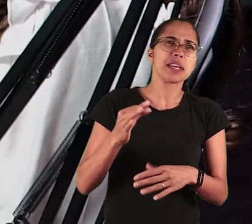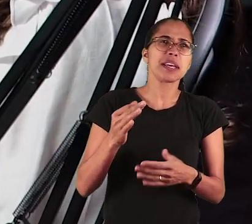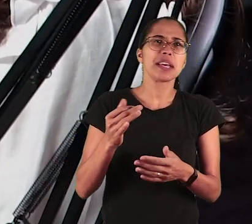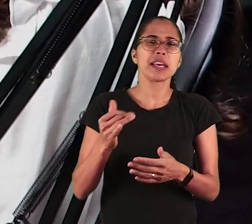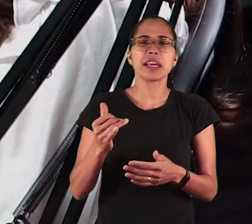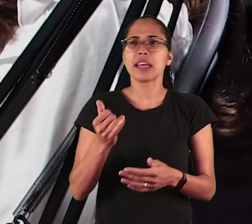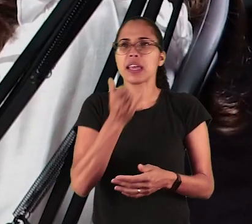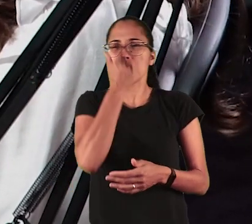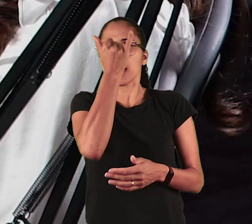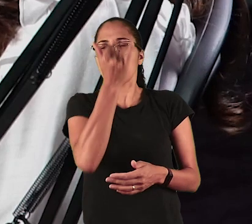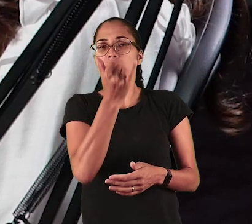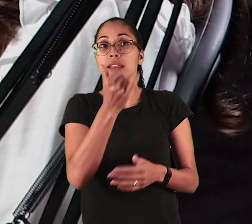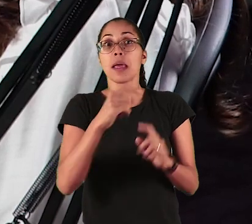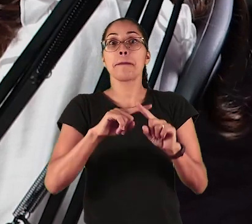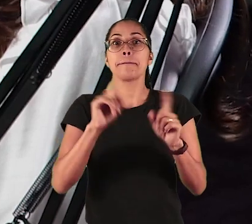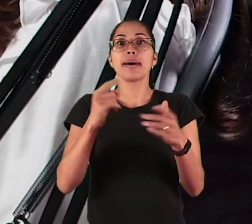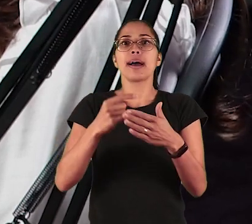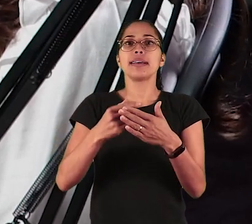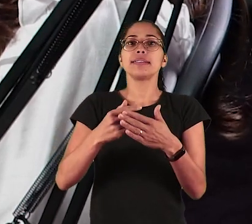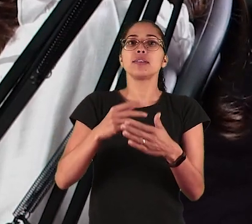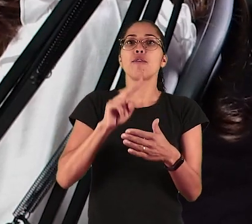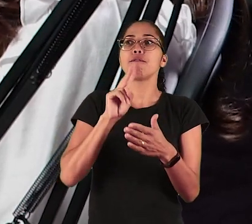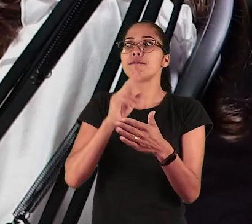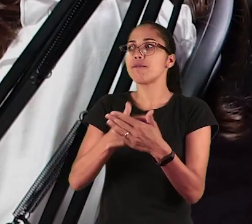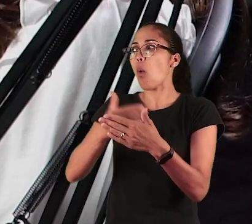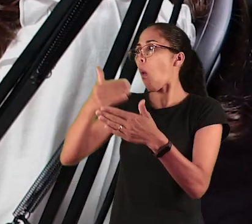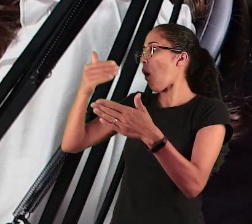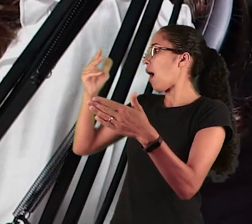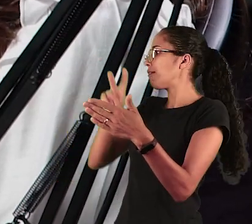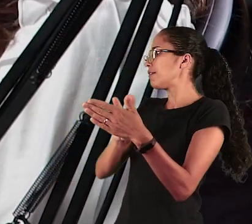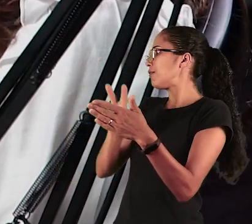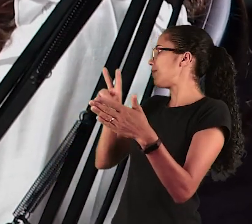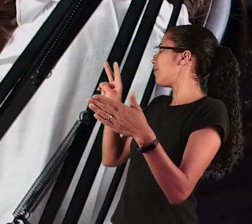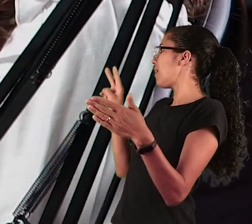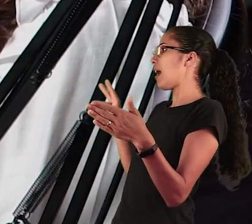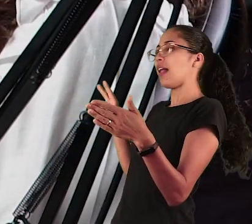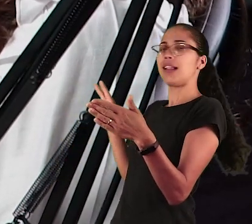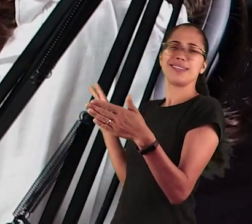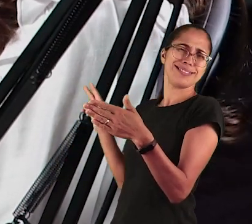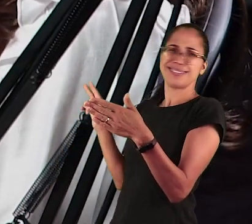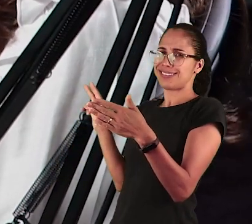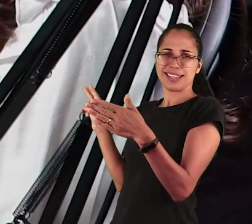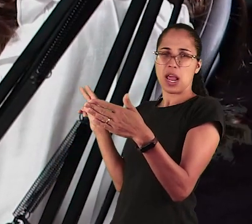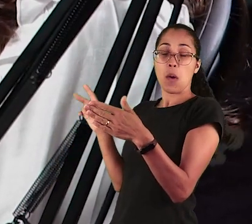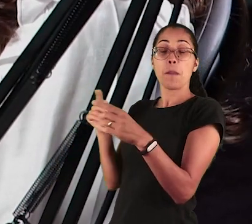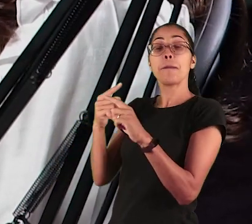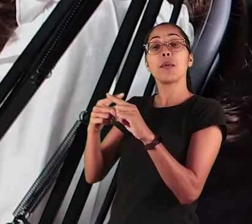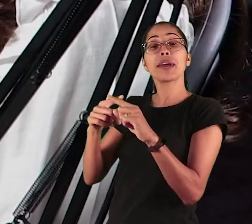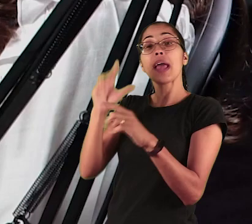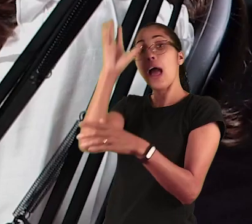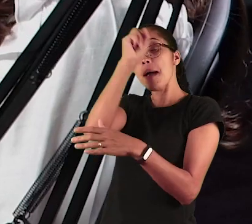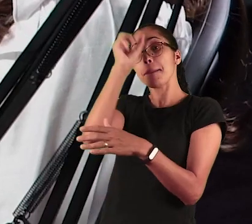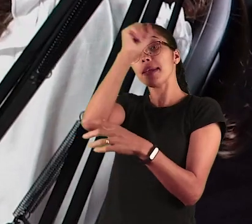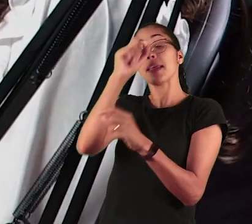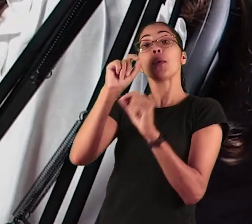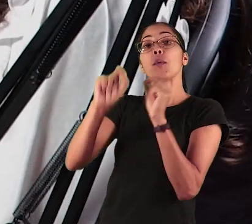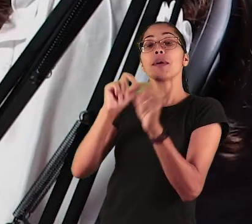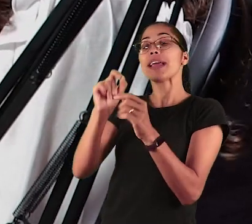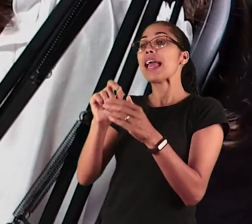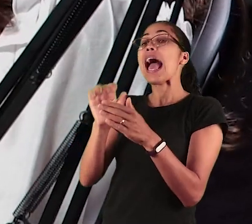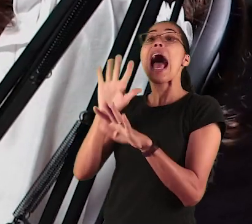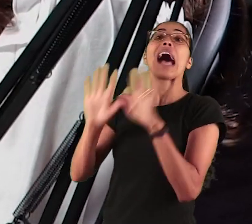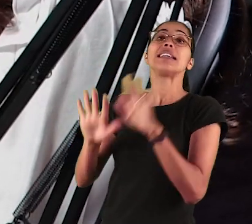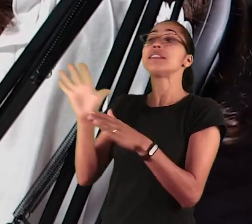a gente não olha mais para trás né porque a gente aprendeu ao longo da vida que mesmo aquelas decisões que não faziam sentido São